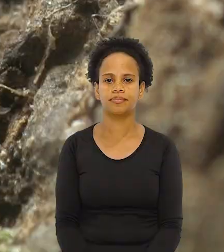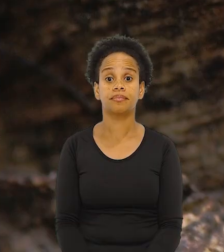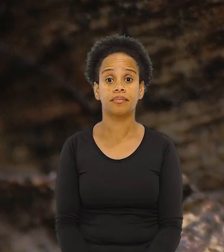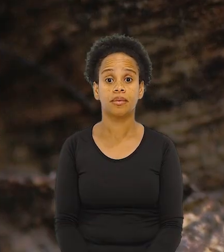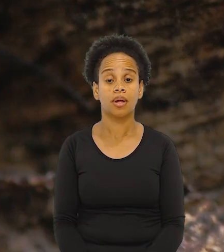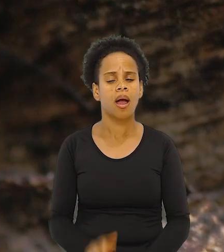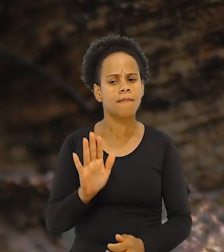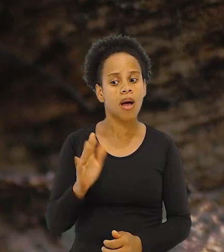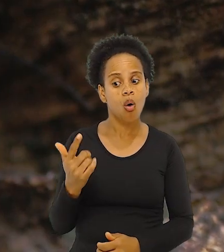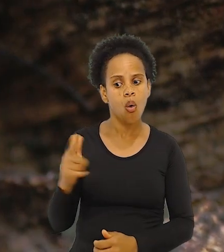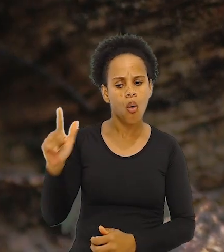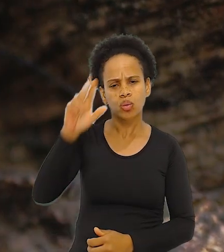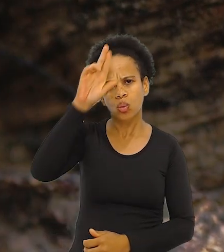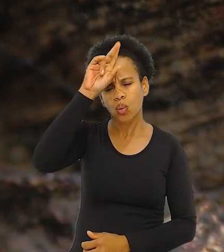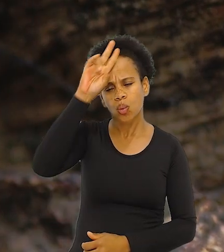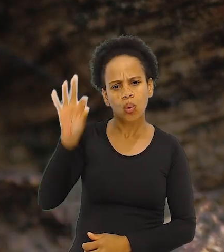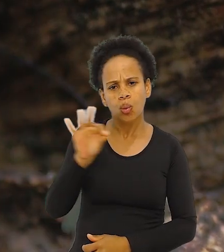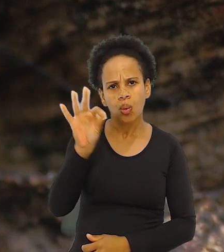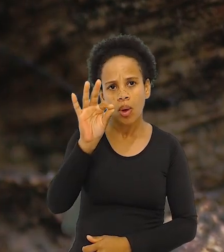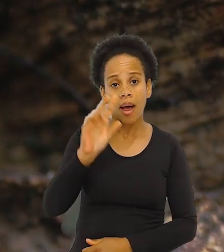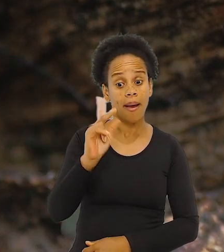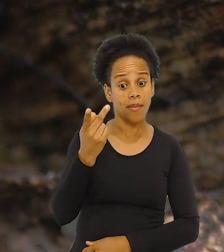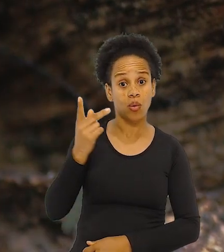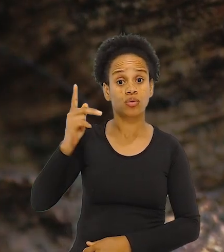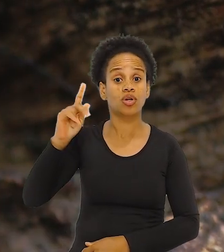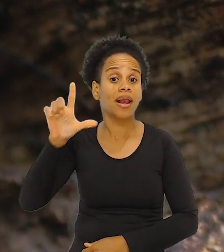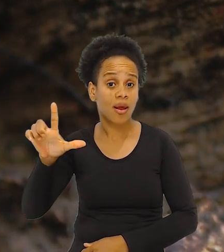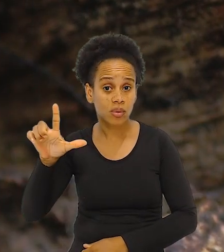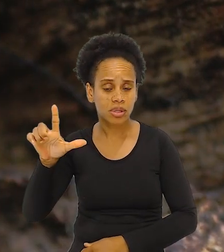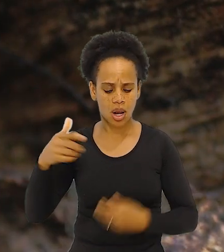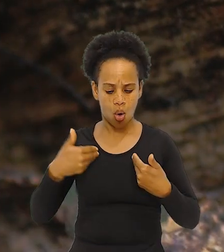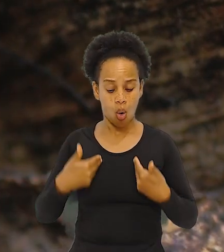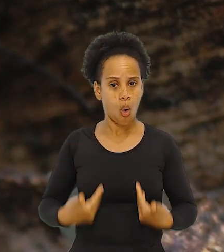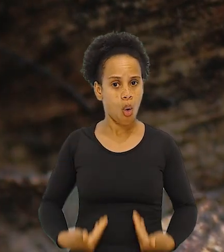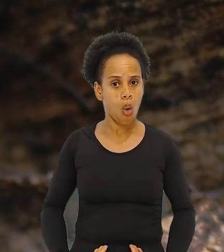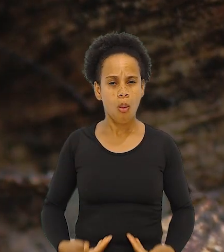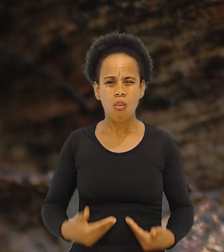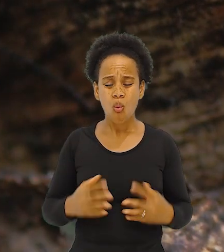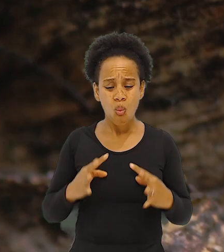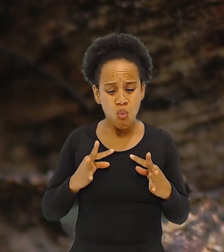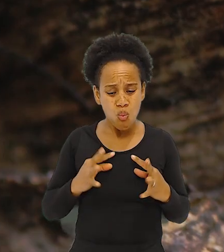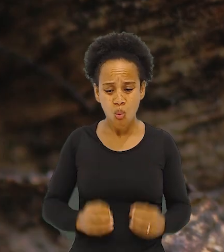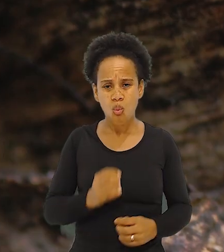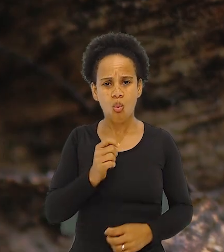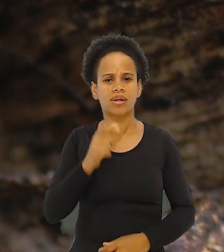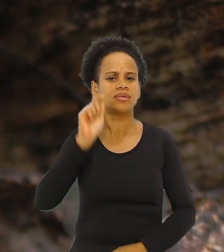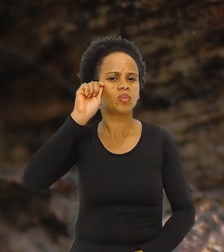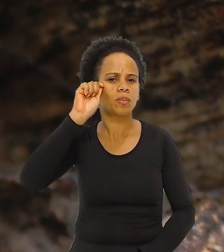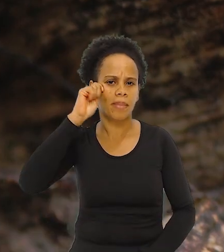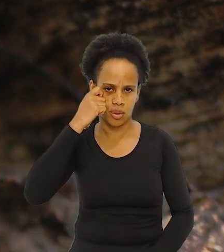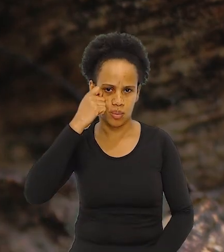Em contraste, o Hemagogus leucocelenos é um mosquito de corpo predominantemente